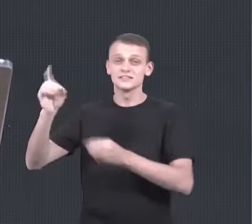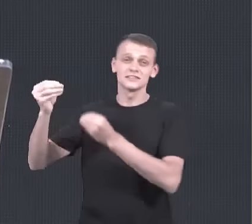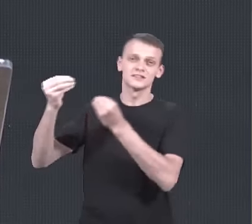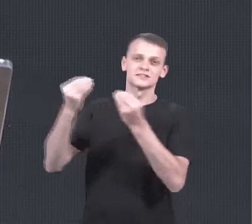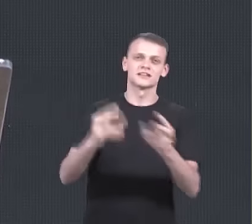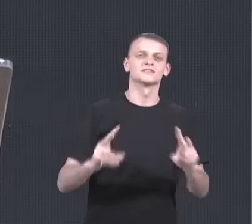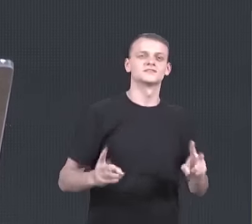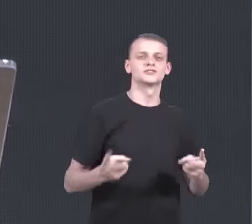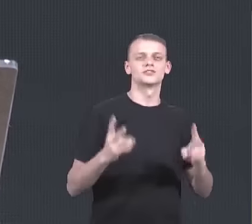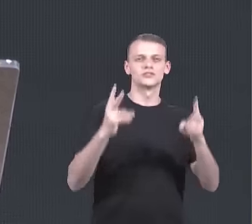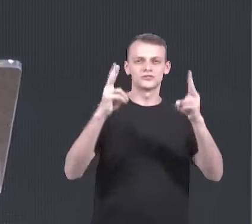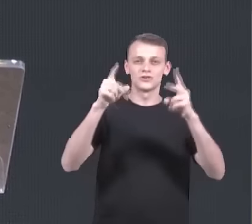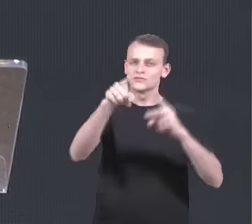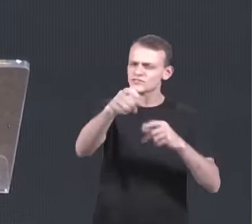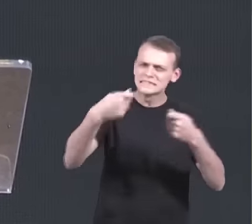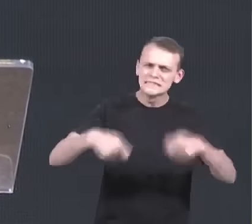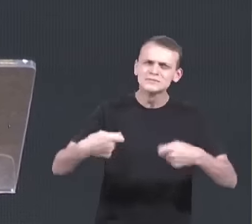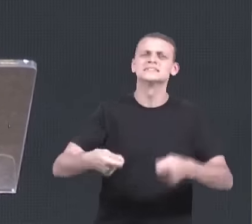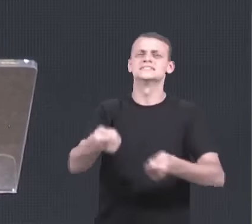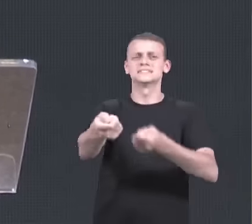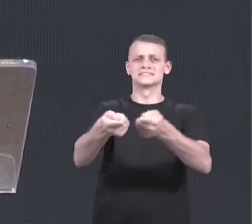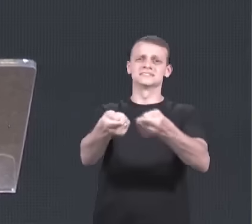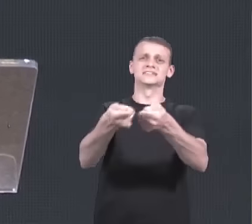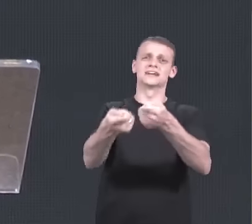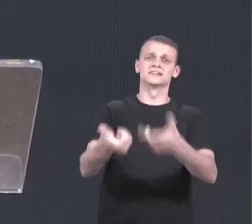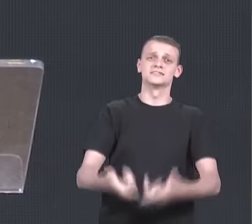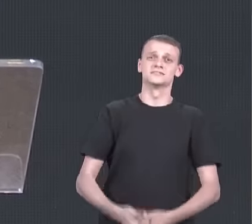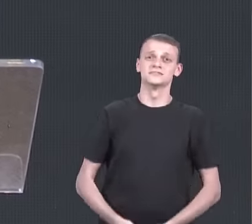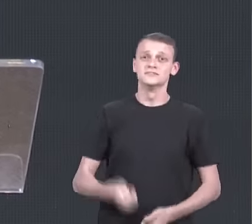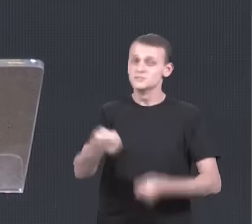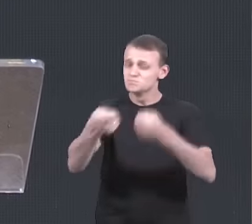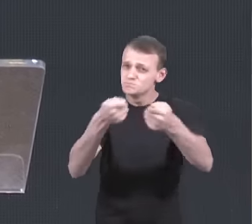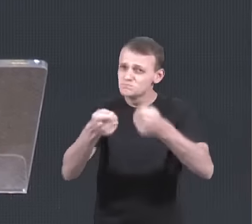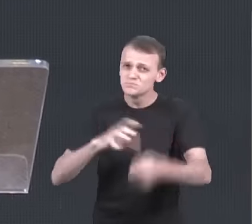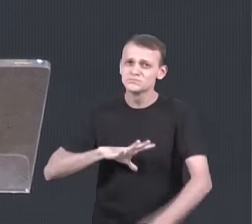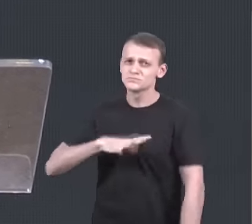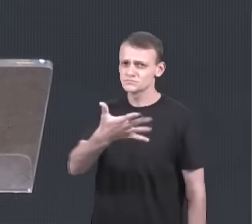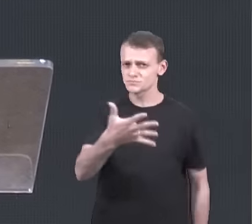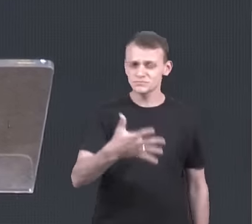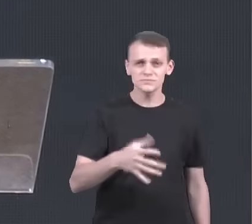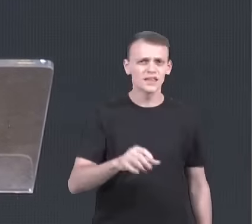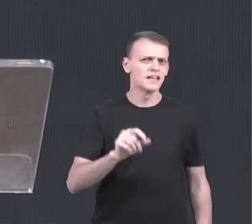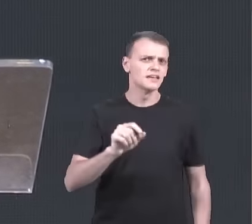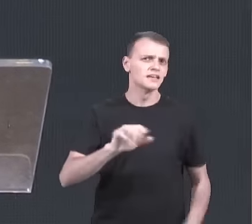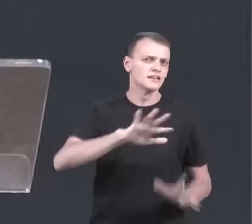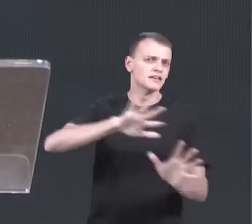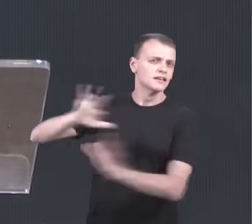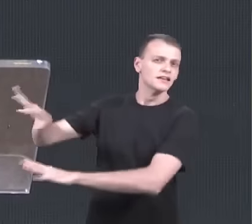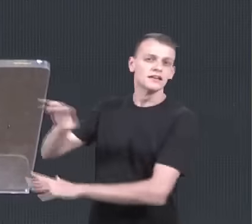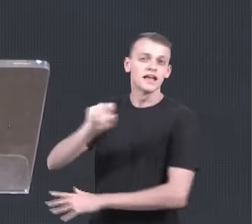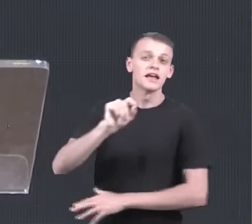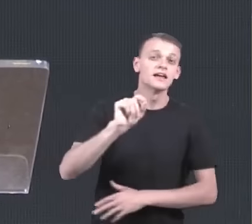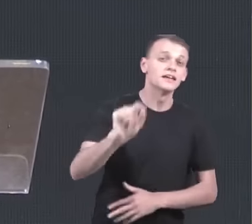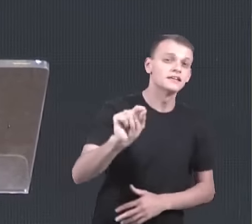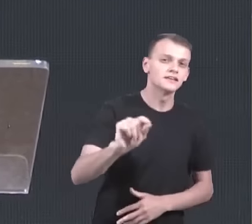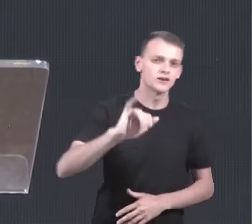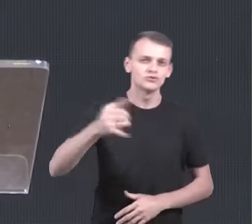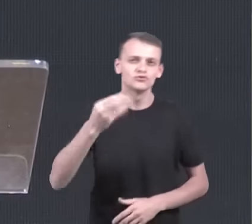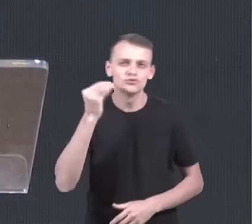à tentação. Pergunta: quem contratou Judas para ser o tesoureiro do ministério?